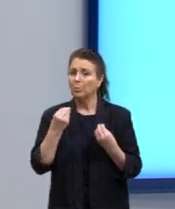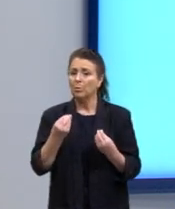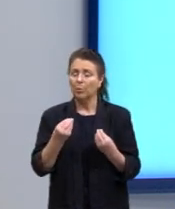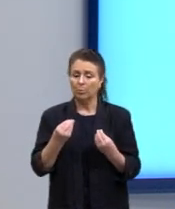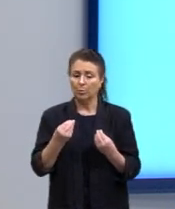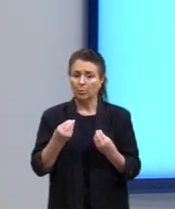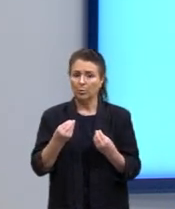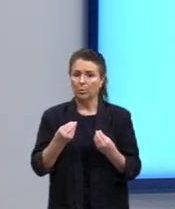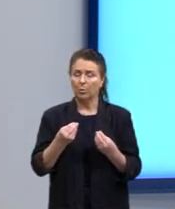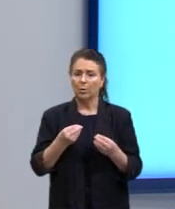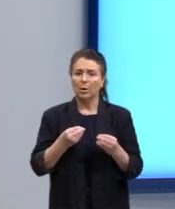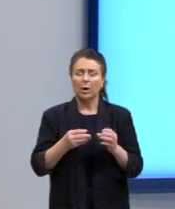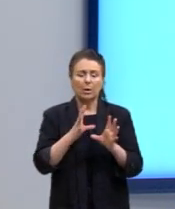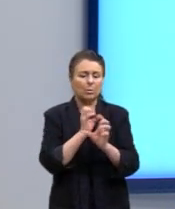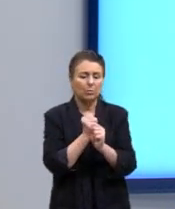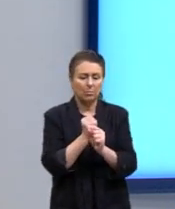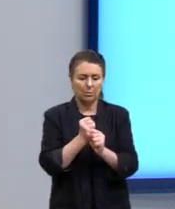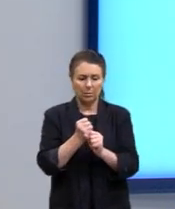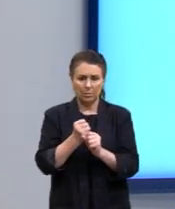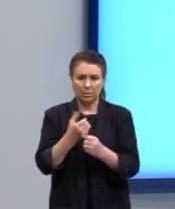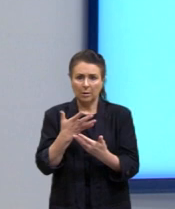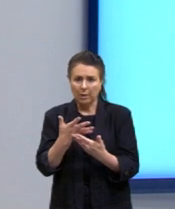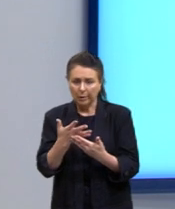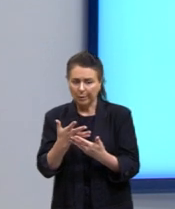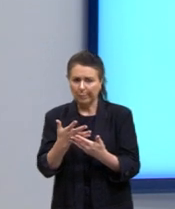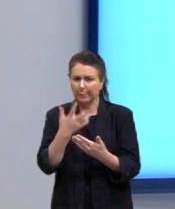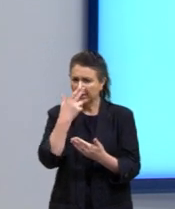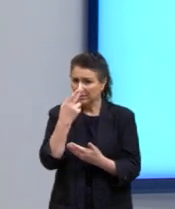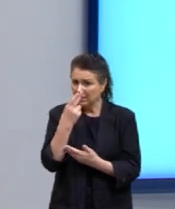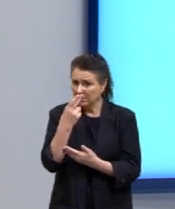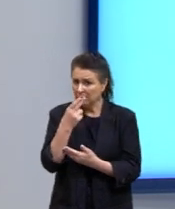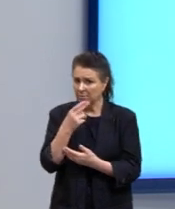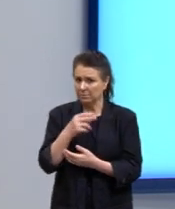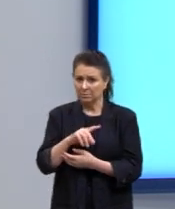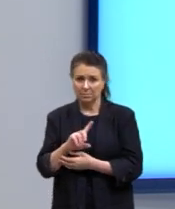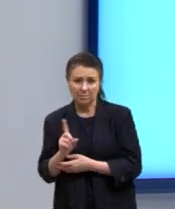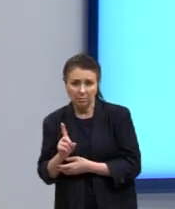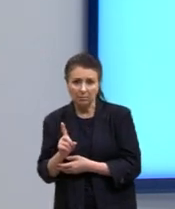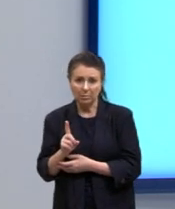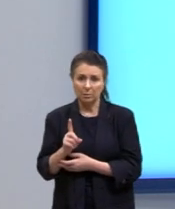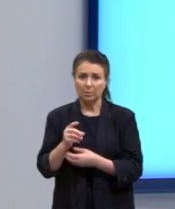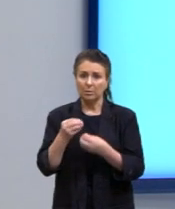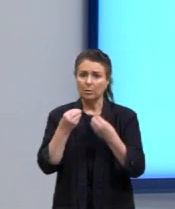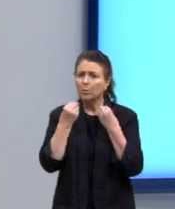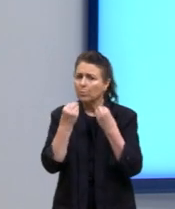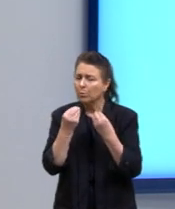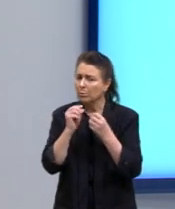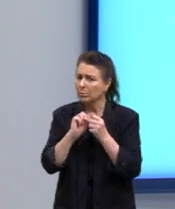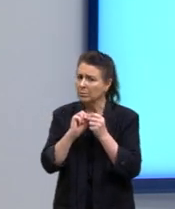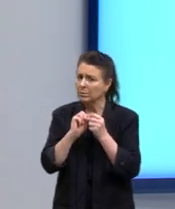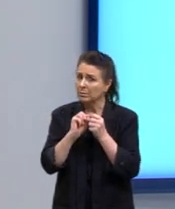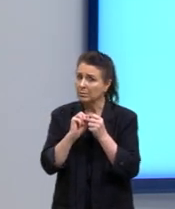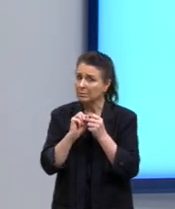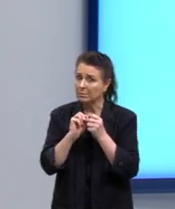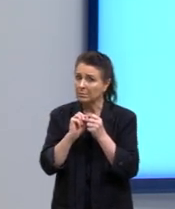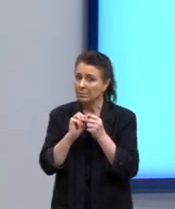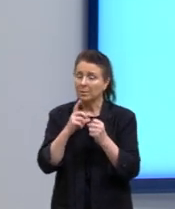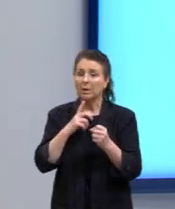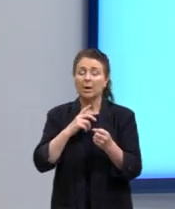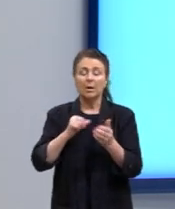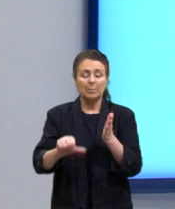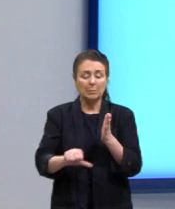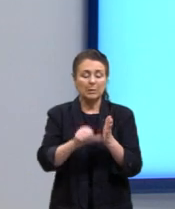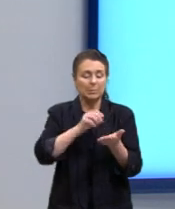desempenho tá próximo ou não né como que a gente consegue chegar nessa conclusão primeira coisa nós vamos